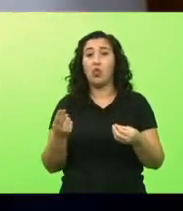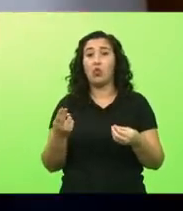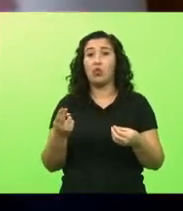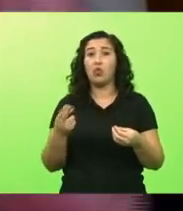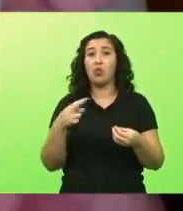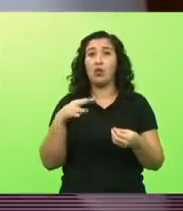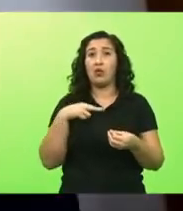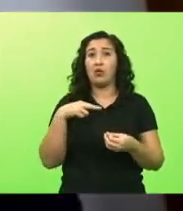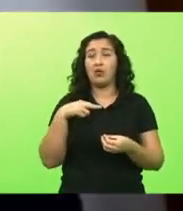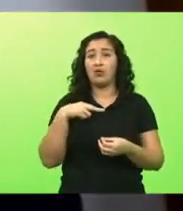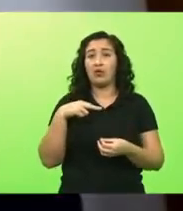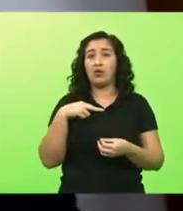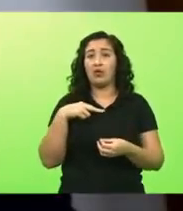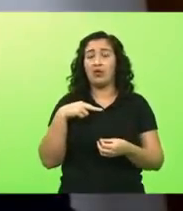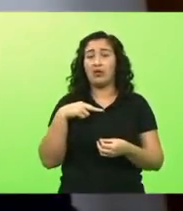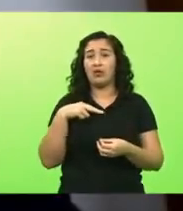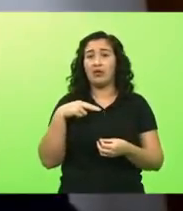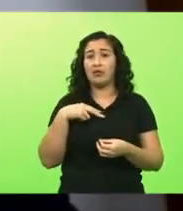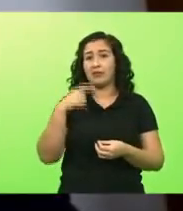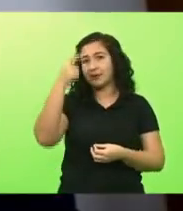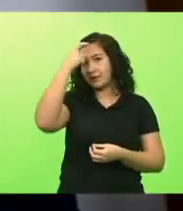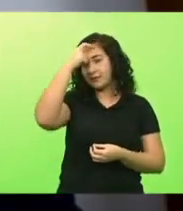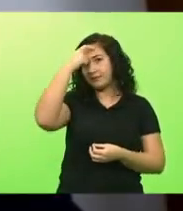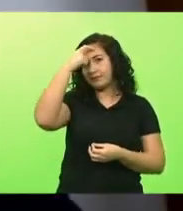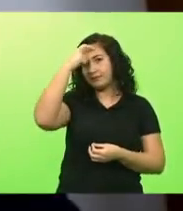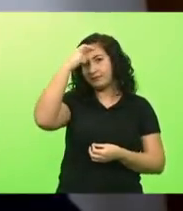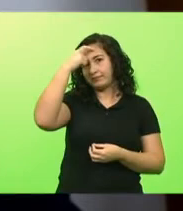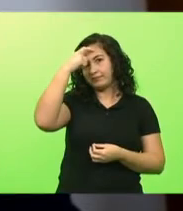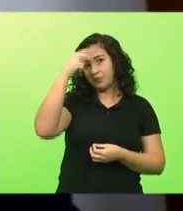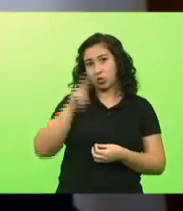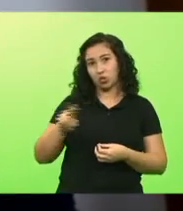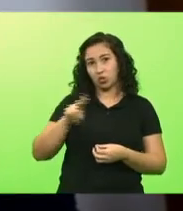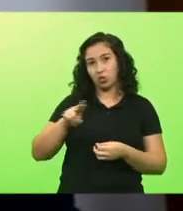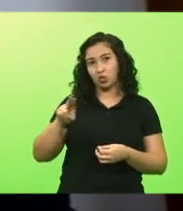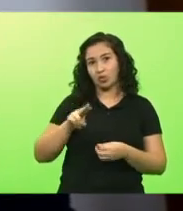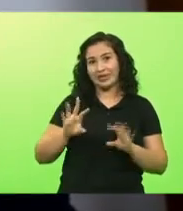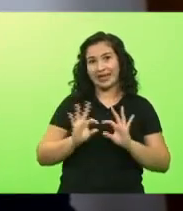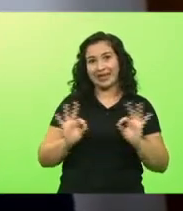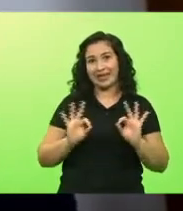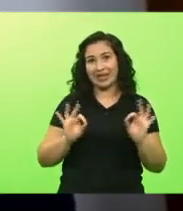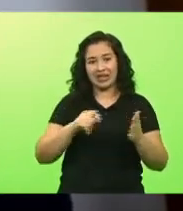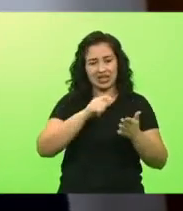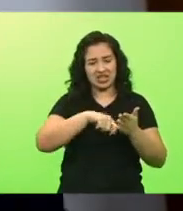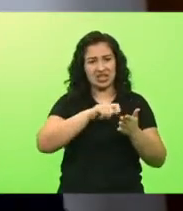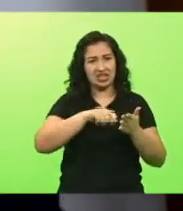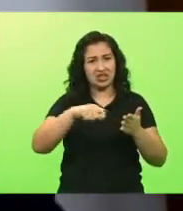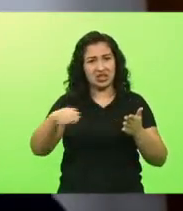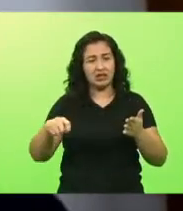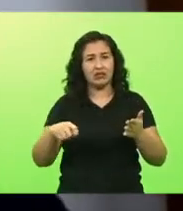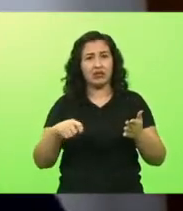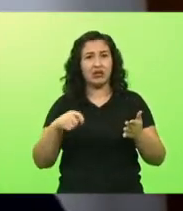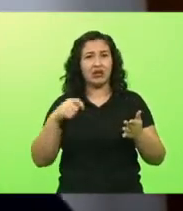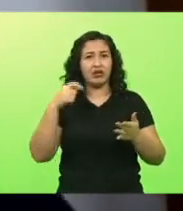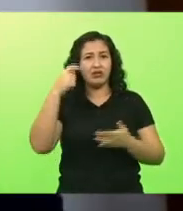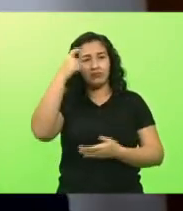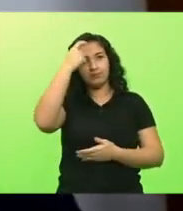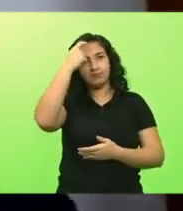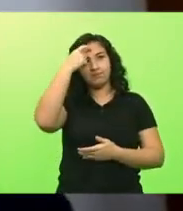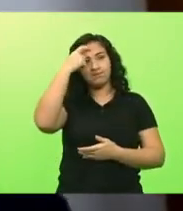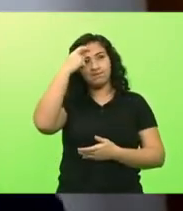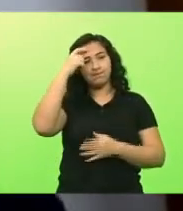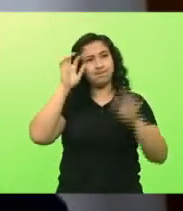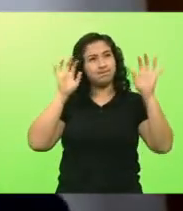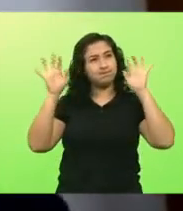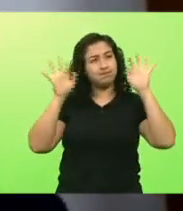da cabeça das pessoas de fazê-las escreverem e desenvolver raciocínio,